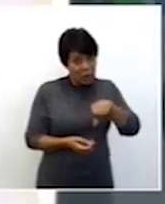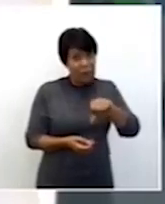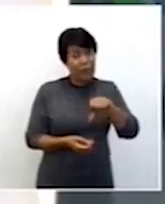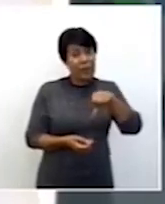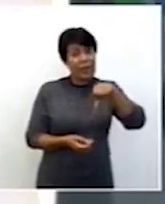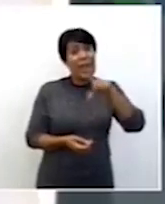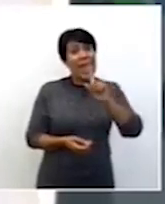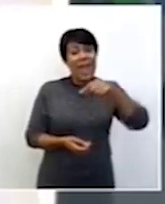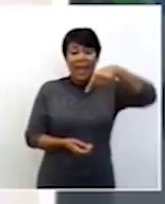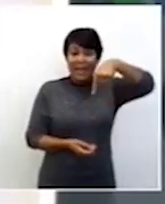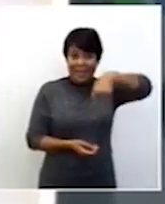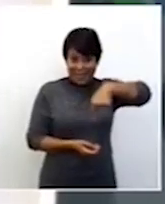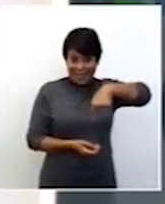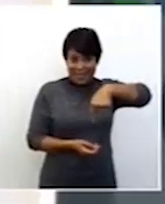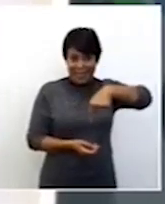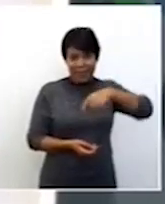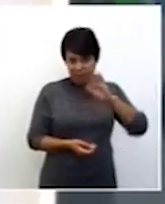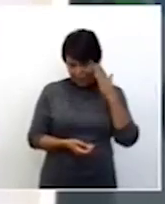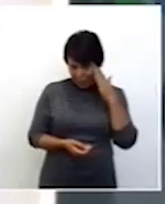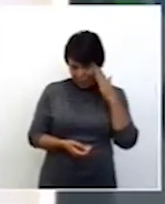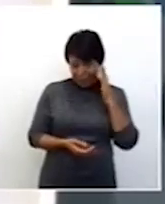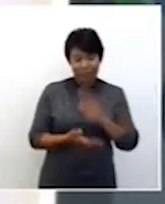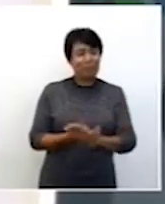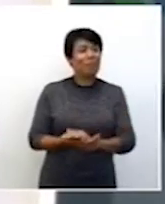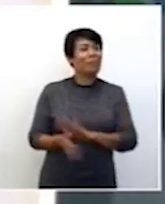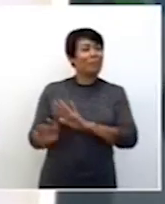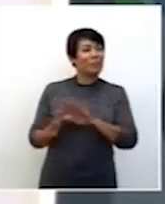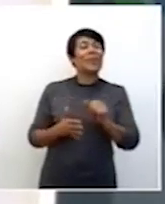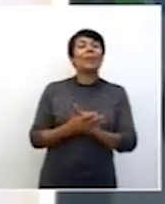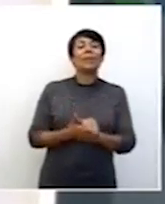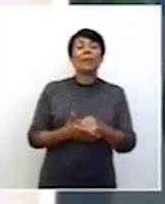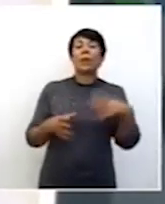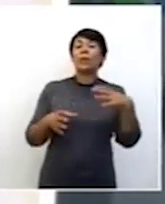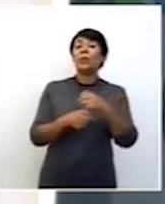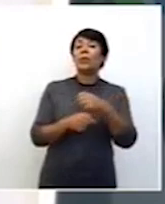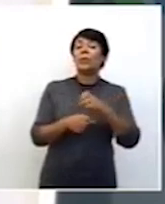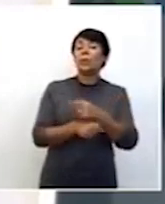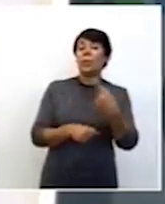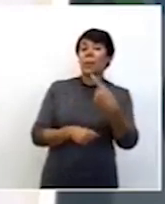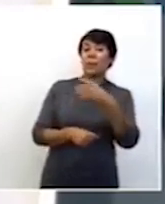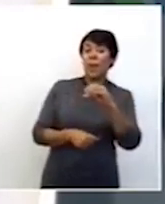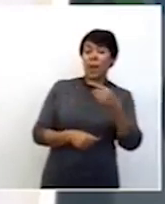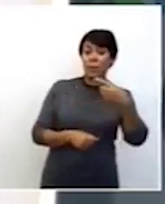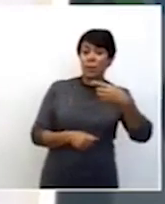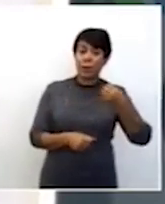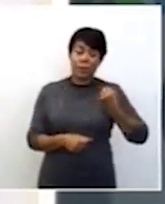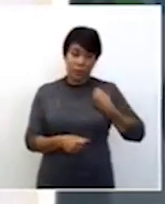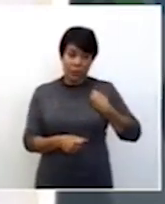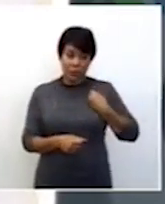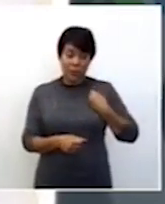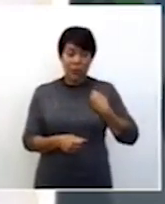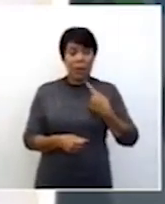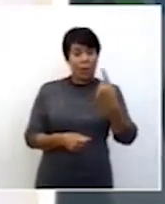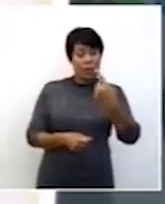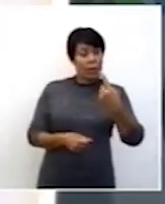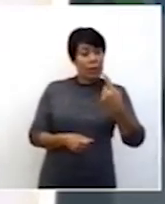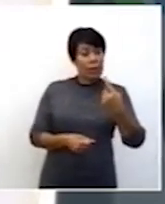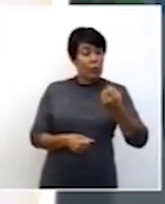favor, tá? Então eu tenho a soma dos 10 primeiros termos como primeiro termo